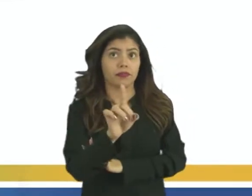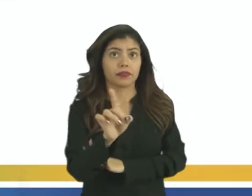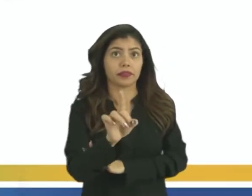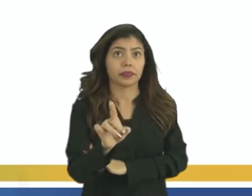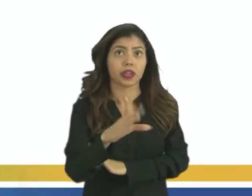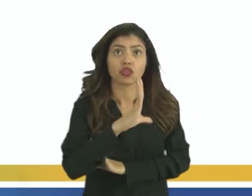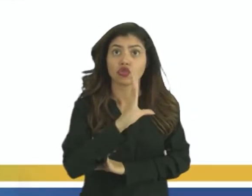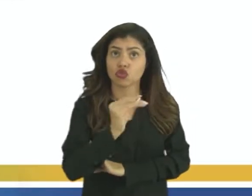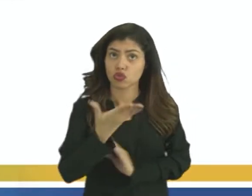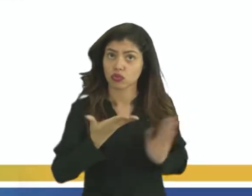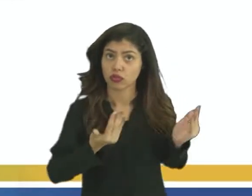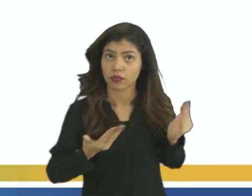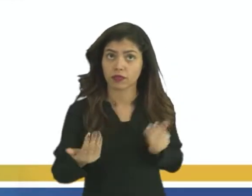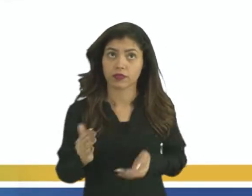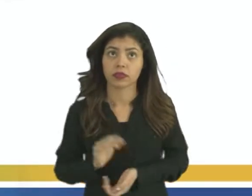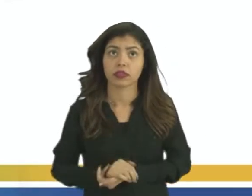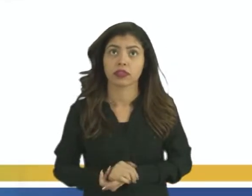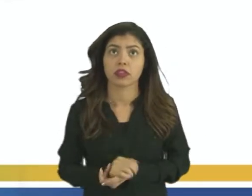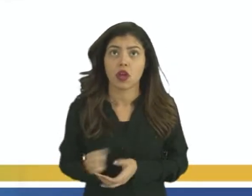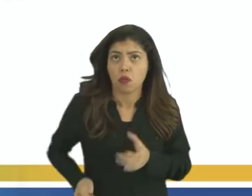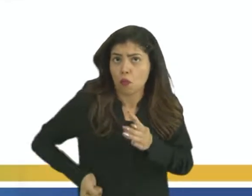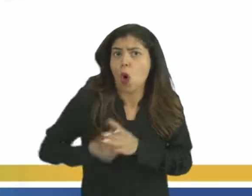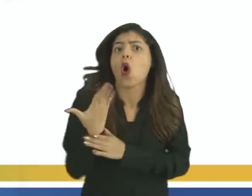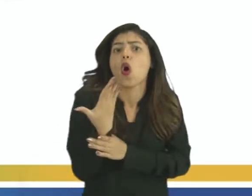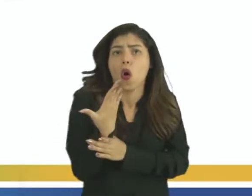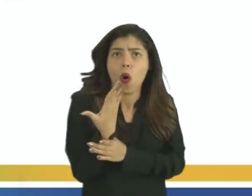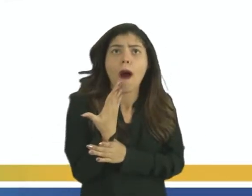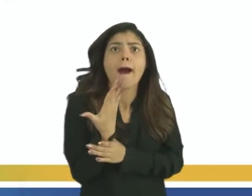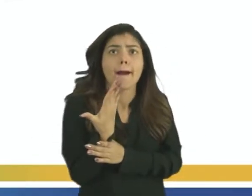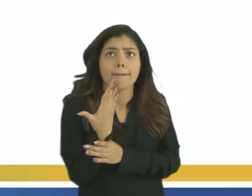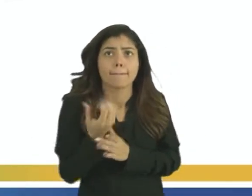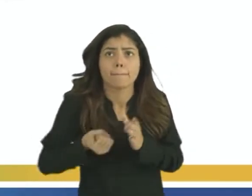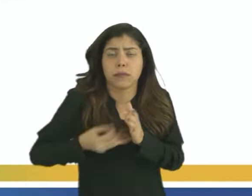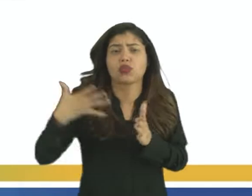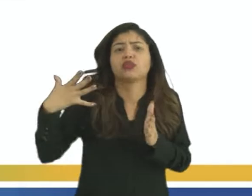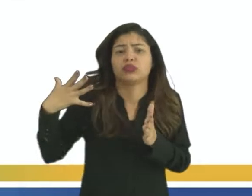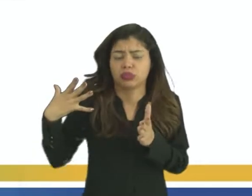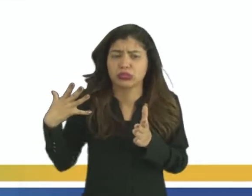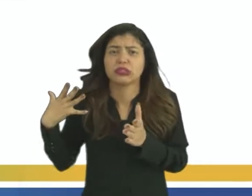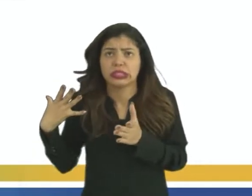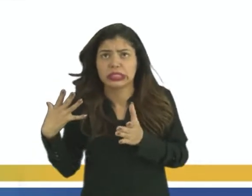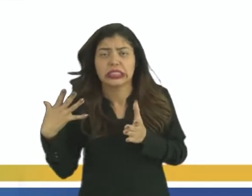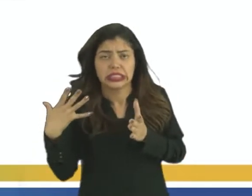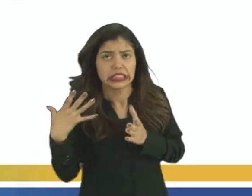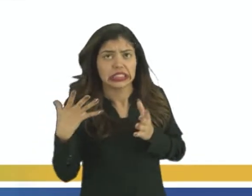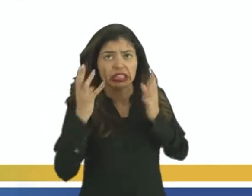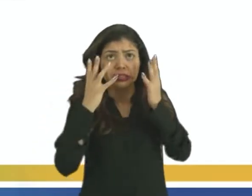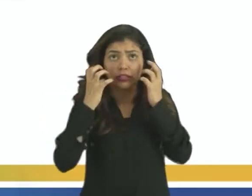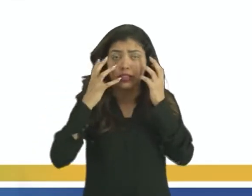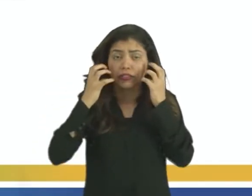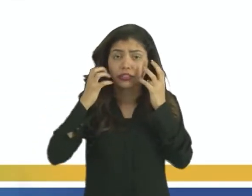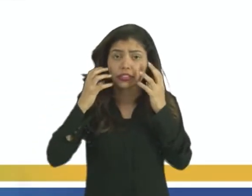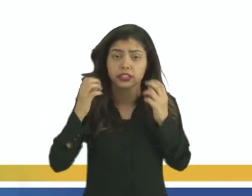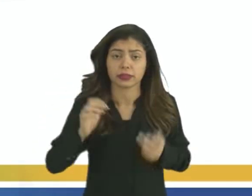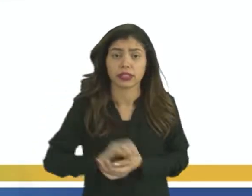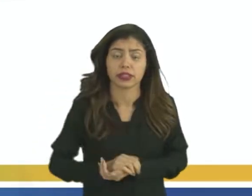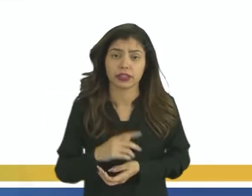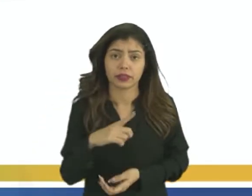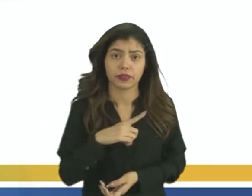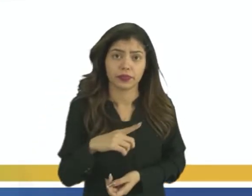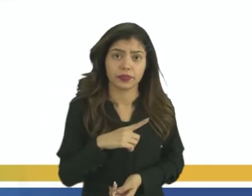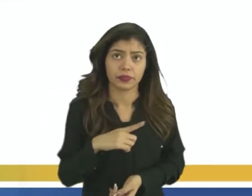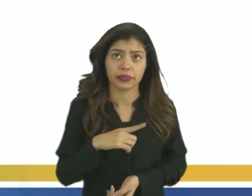na adolescência. É um excesso de acne, é o excessivo, né? A gente pode ver aí nessas imagens que tem